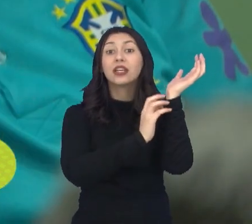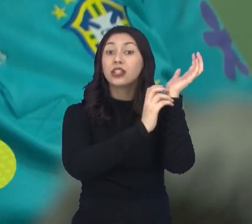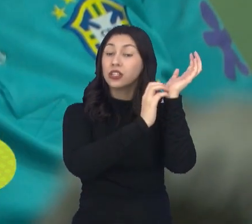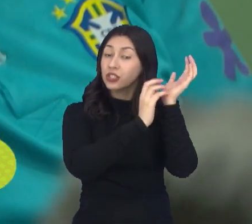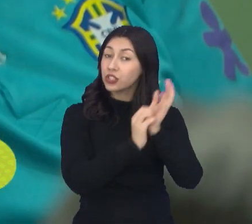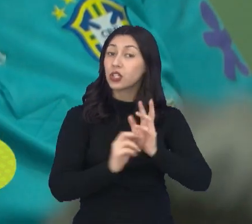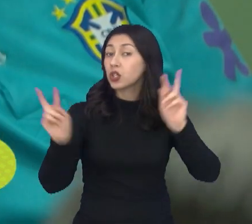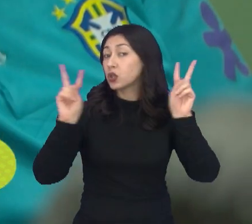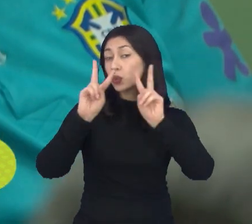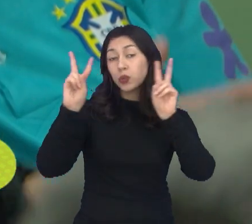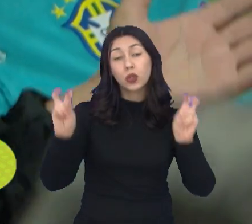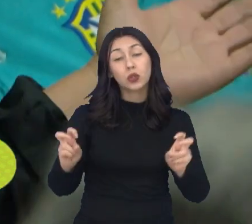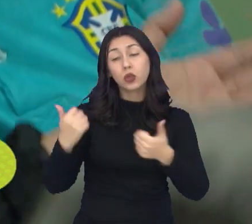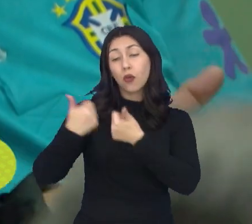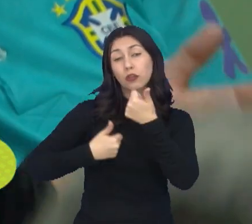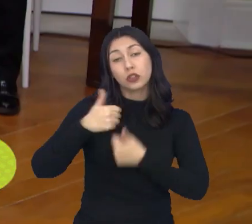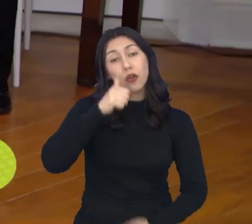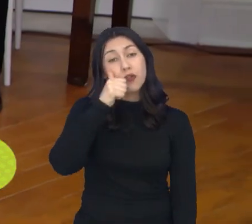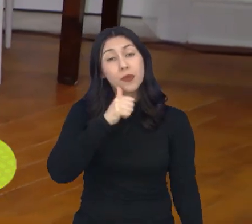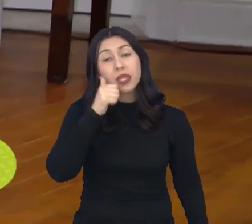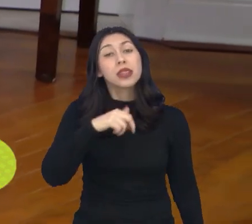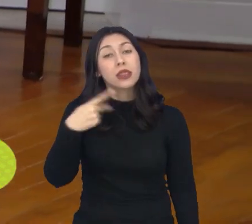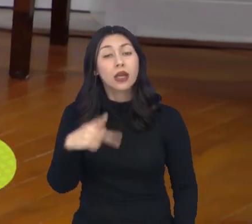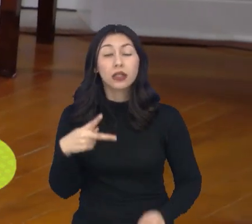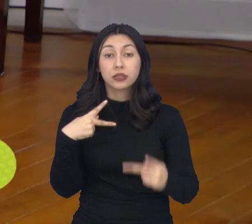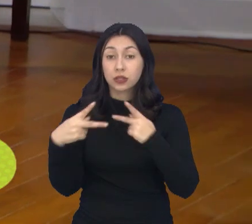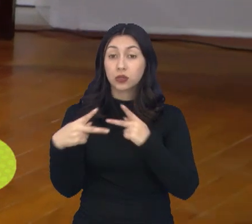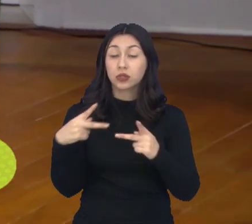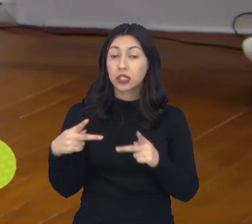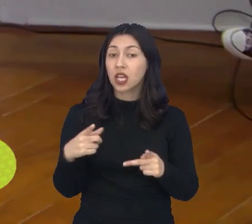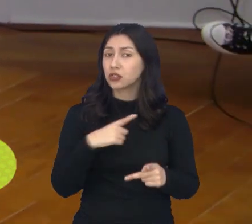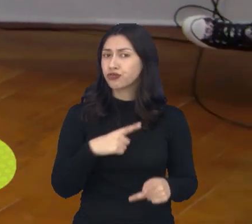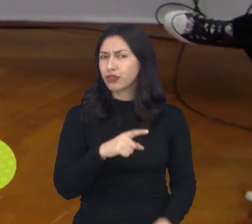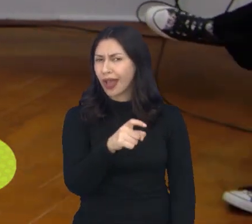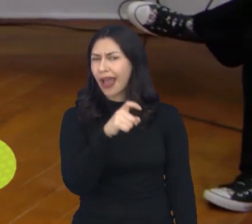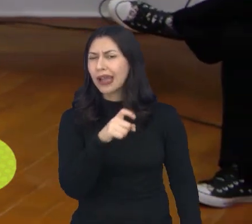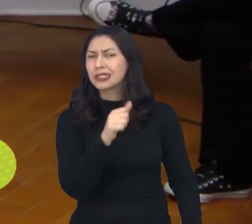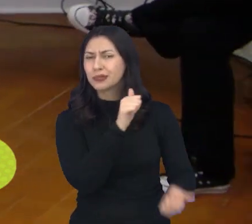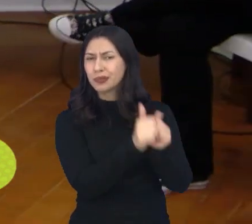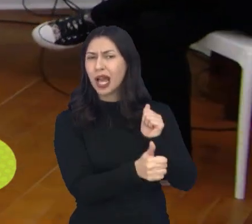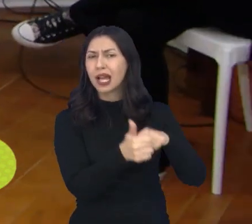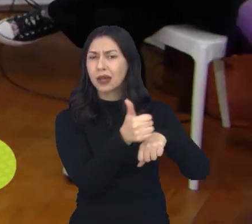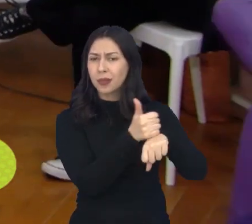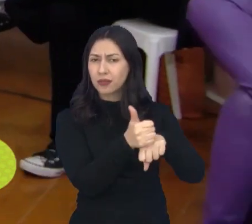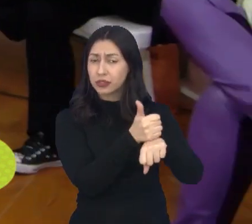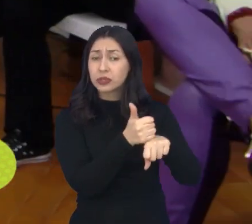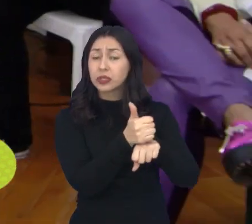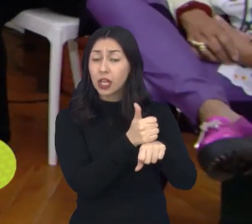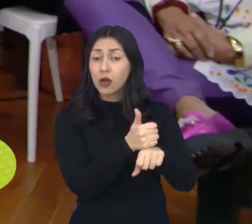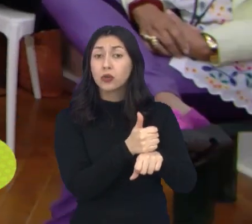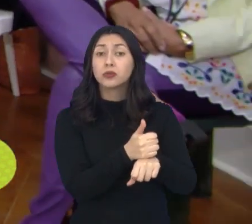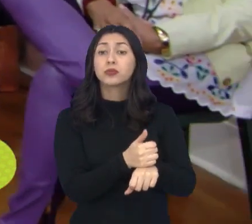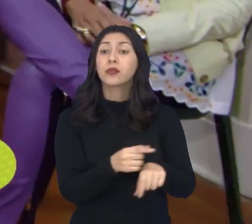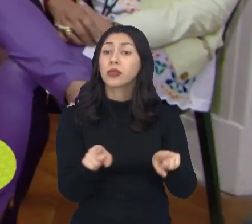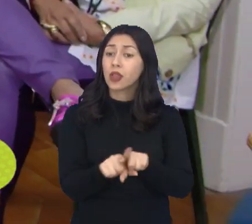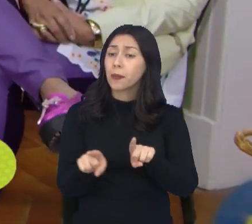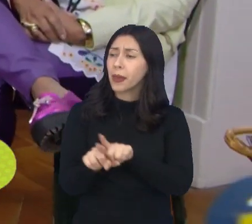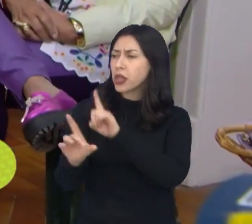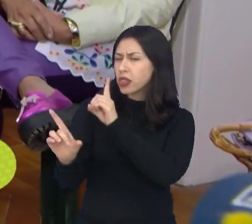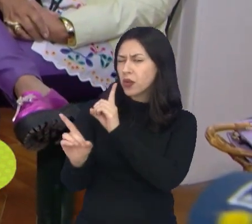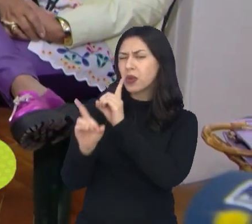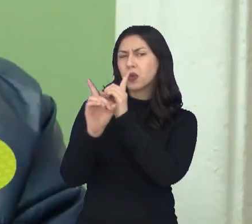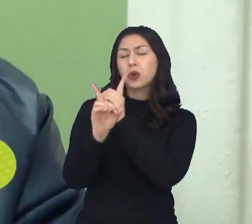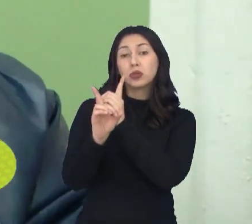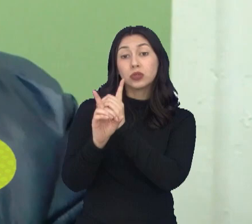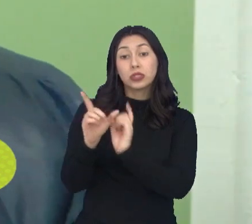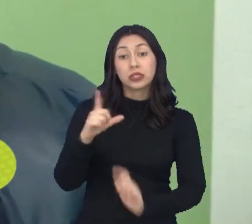futebol feminino em São José dos Campos. Além das ex-atletas que fizeram parte desse início histórico, o encontro também